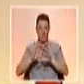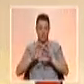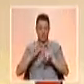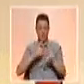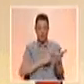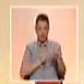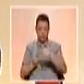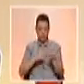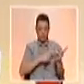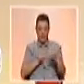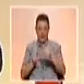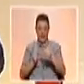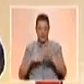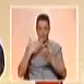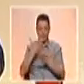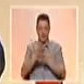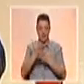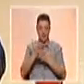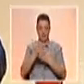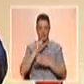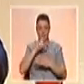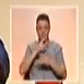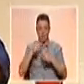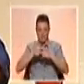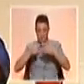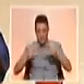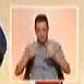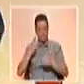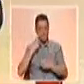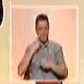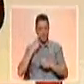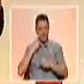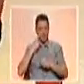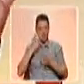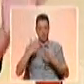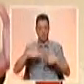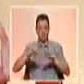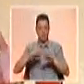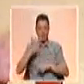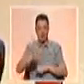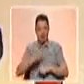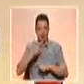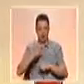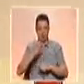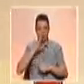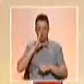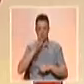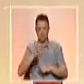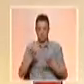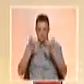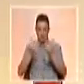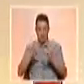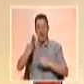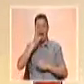essa rega, no fundo estamos a dar uma rega que dá para as plantas sobreviverem, mas para não estarem completamente naquela exuberância